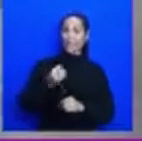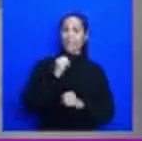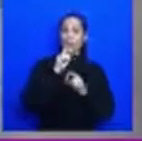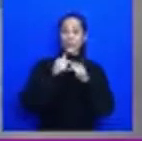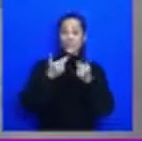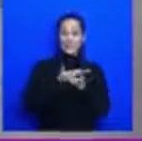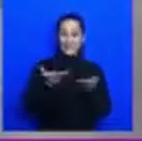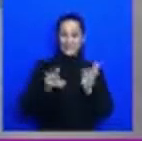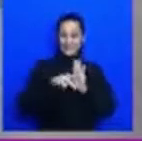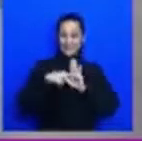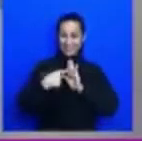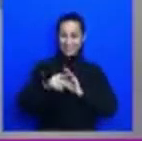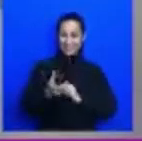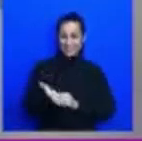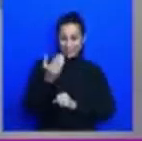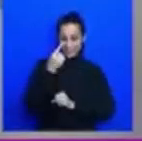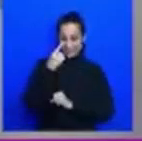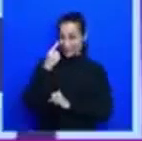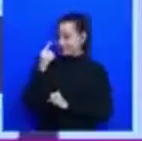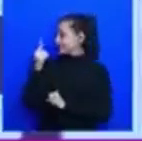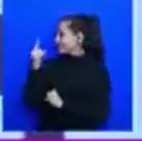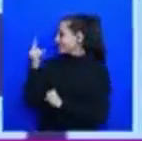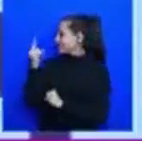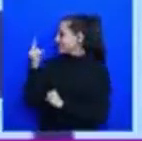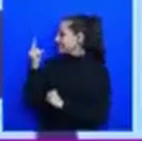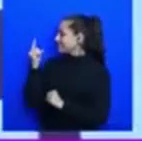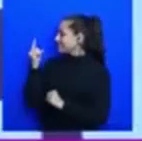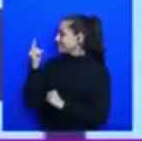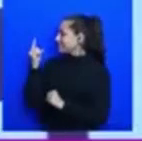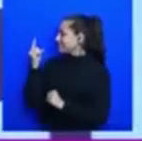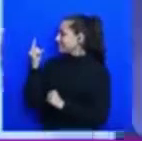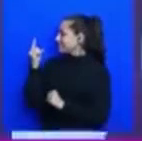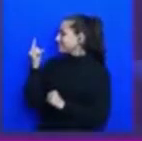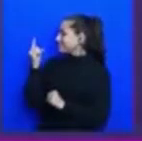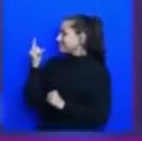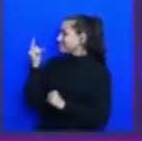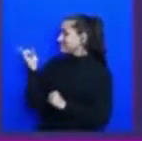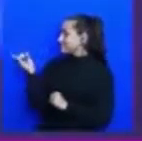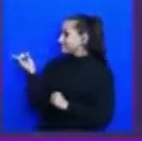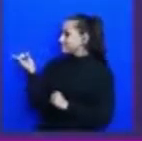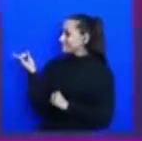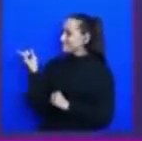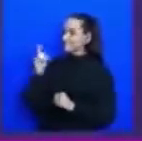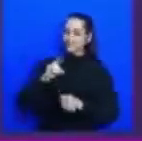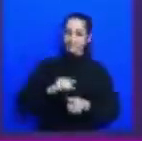Boa sorte para você. Bolas posicionadas. Valendo!